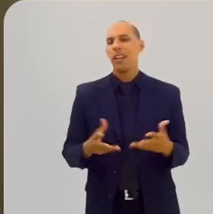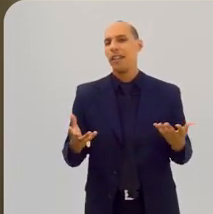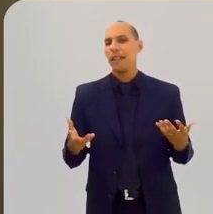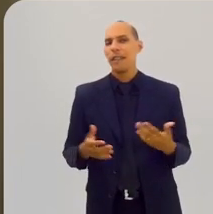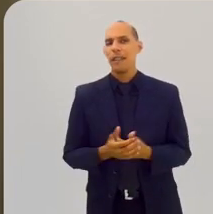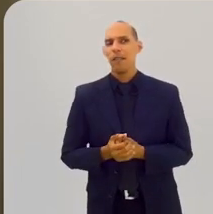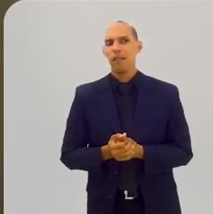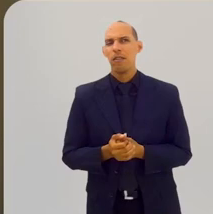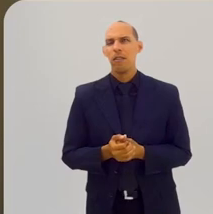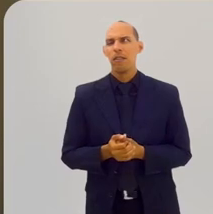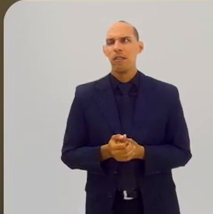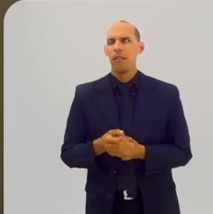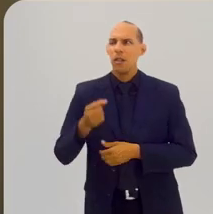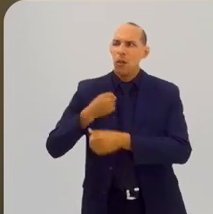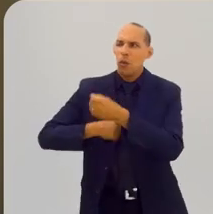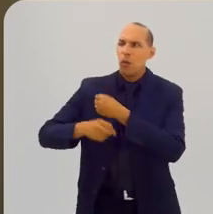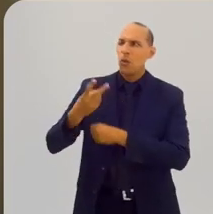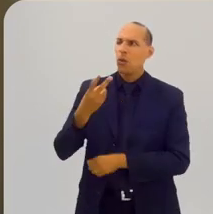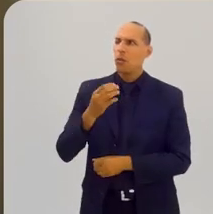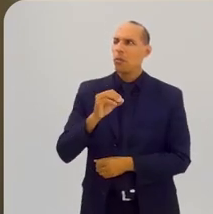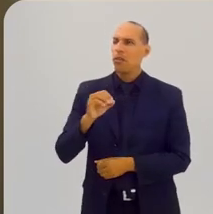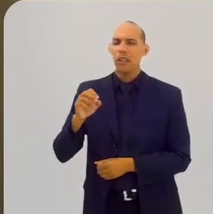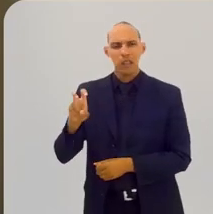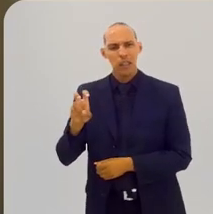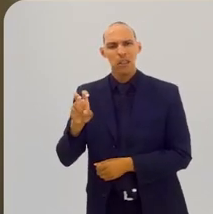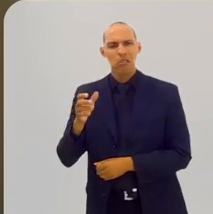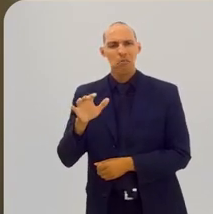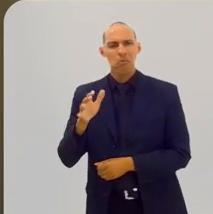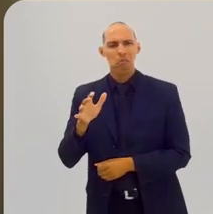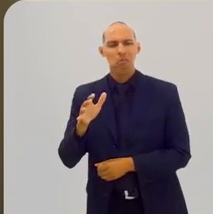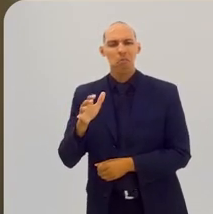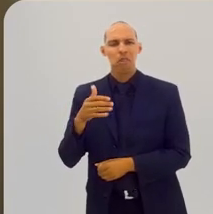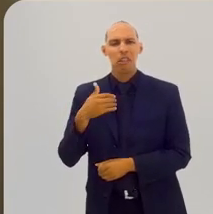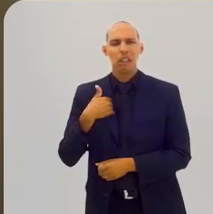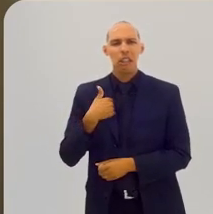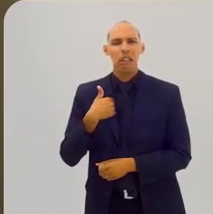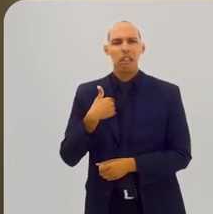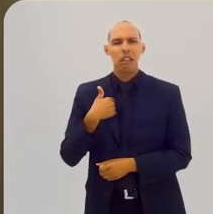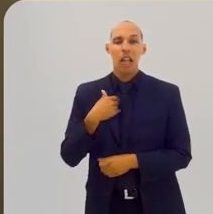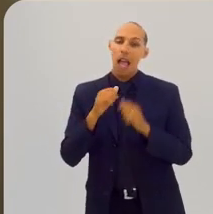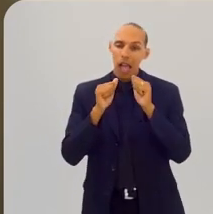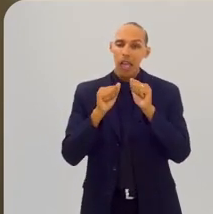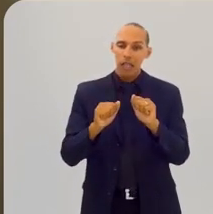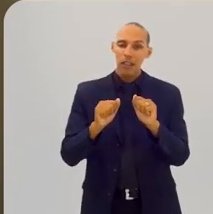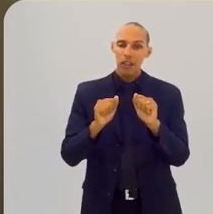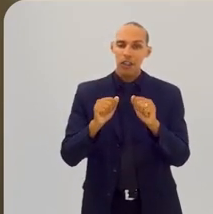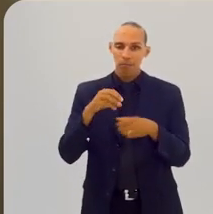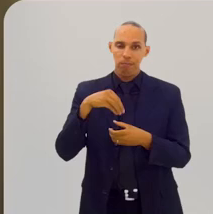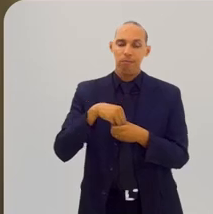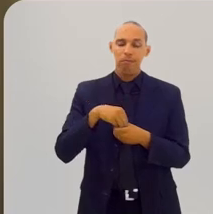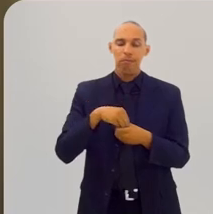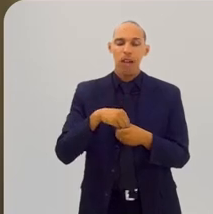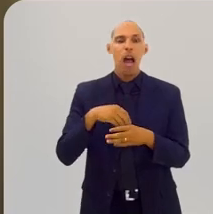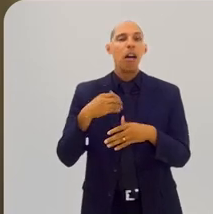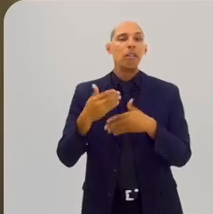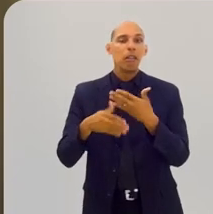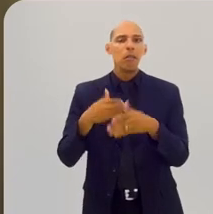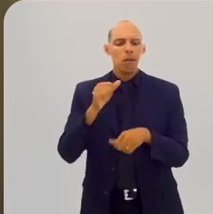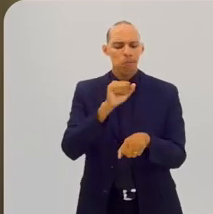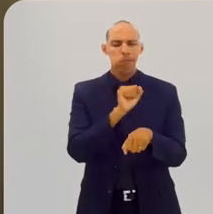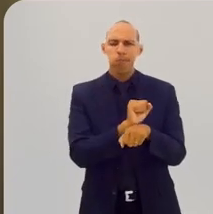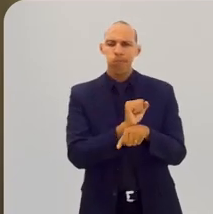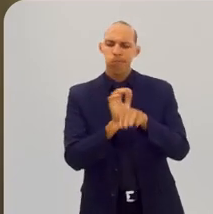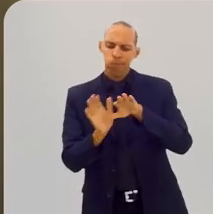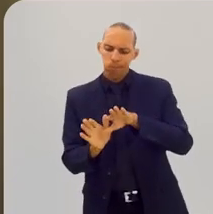aí já Isso foi em 2005 por aí quando eu tava quando eu tava na Assessoria já e